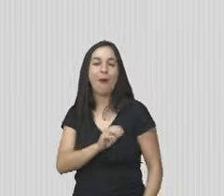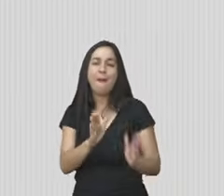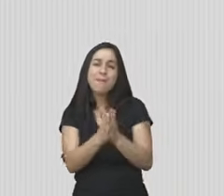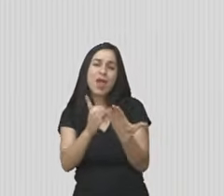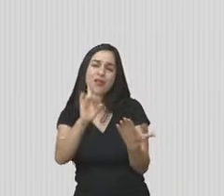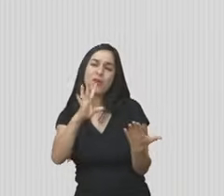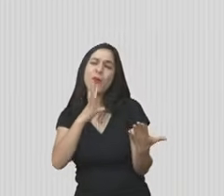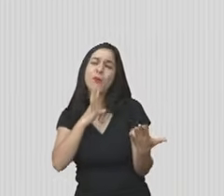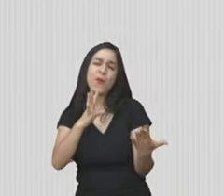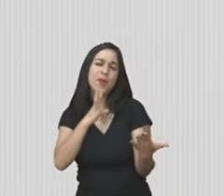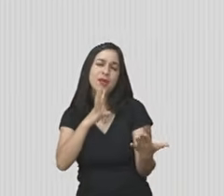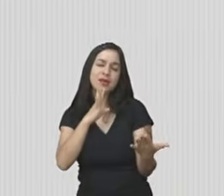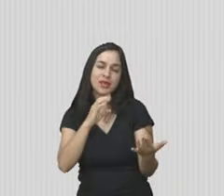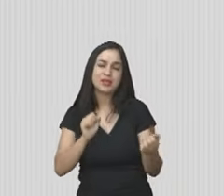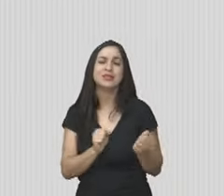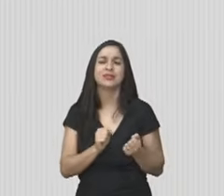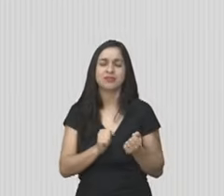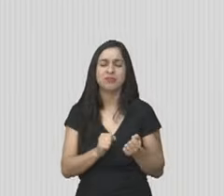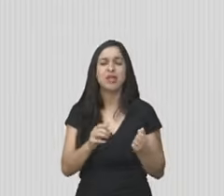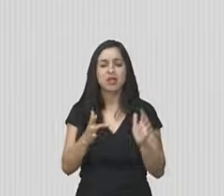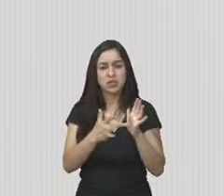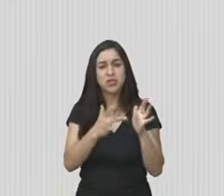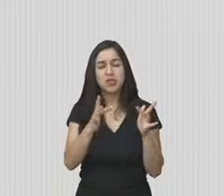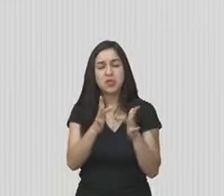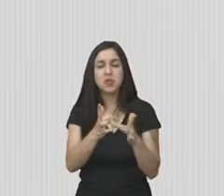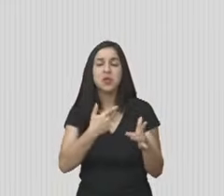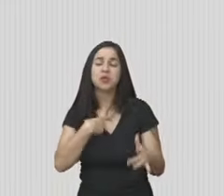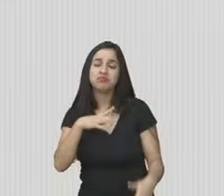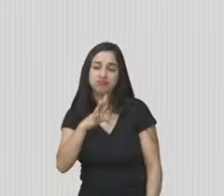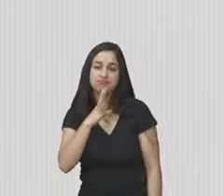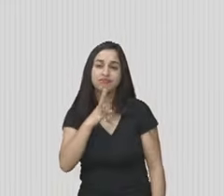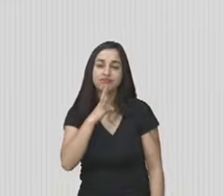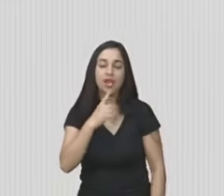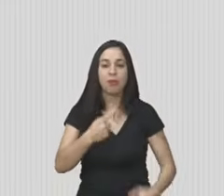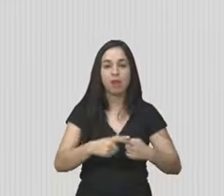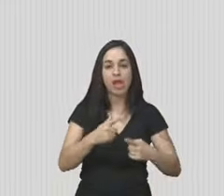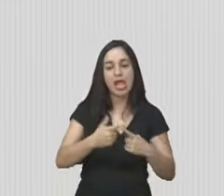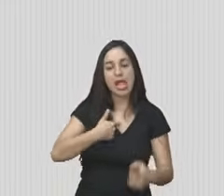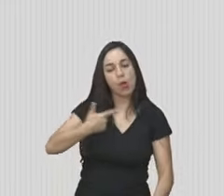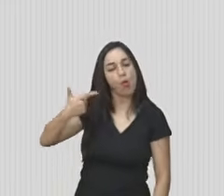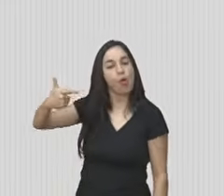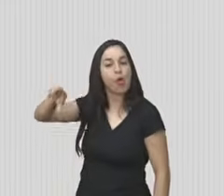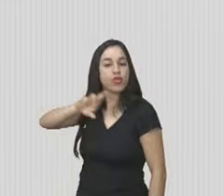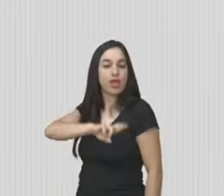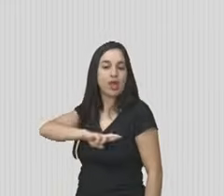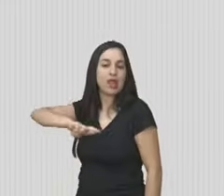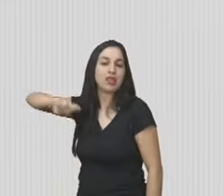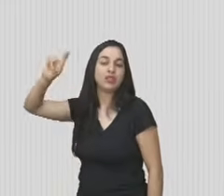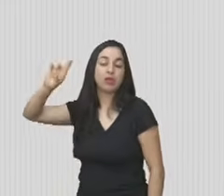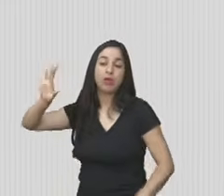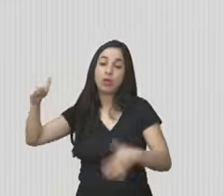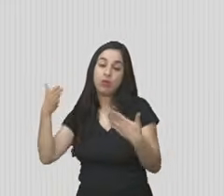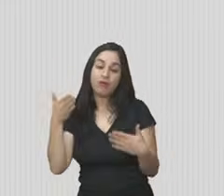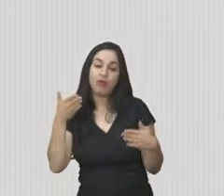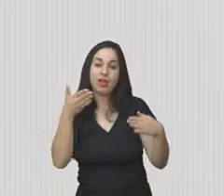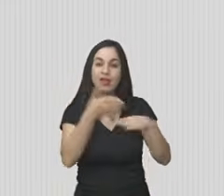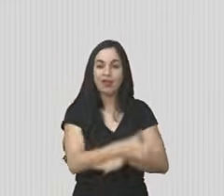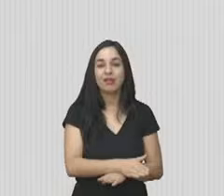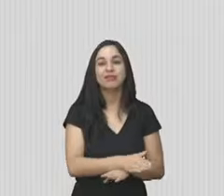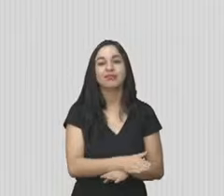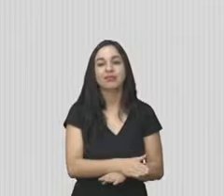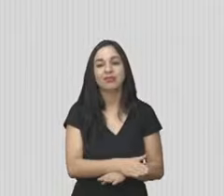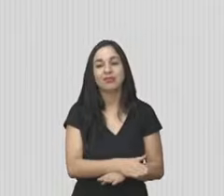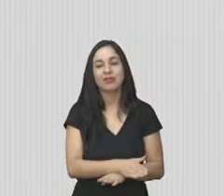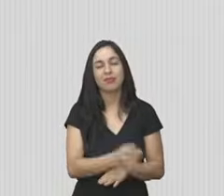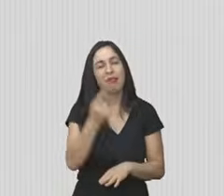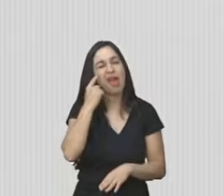Deus, foi onde eu conheci falar de Jesus, que na verdade eu era de outra religião, e vim falando para minha mãe que voltaria com a mesma religião. E